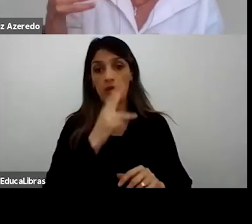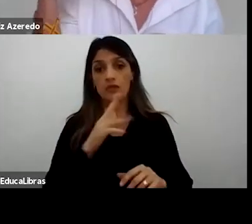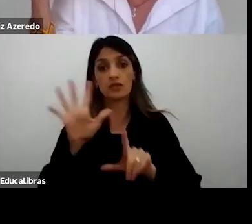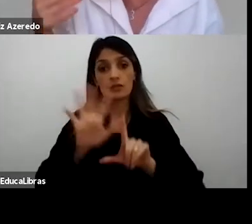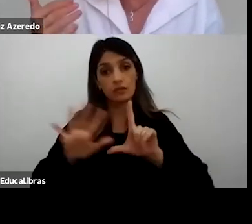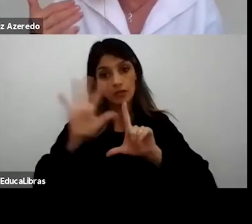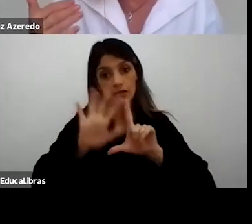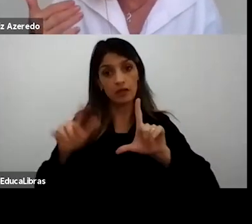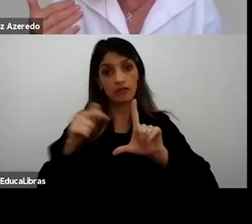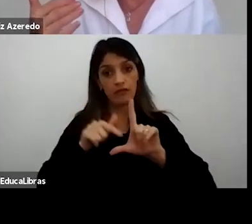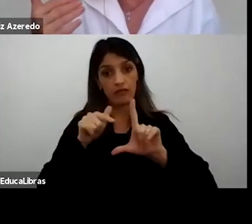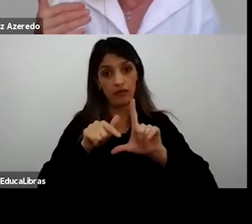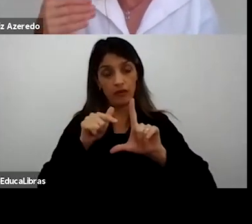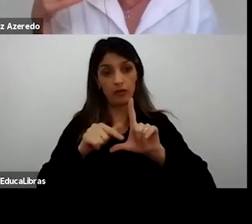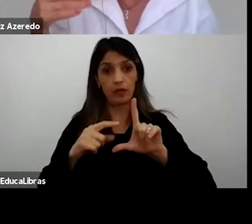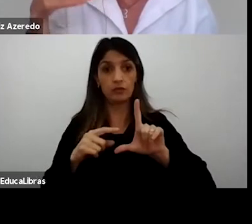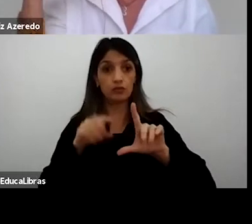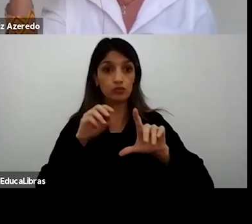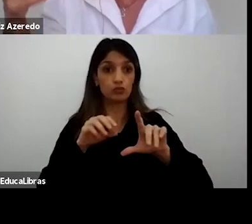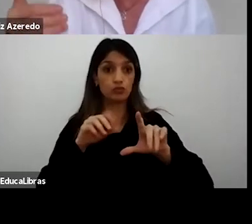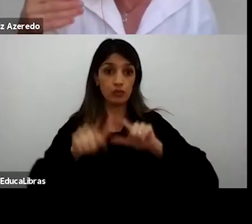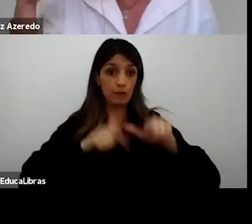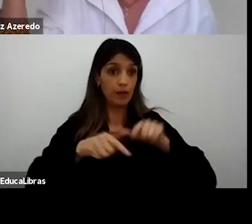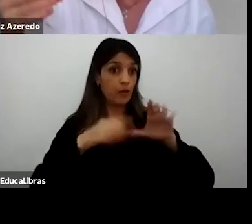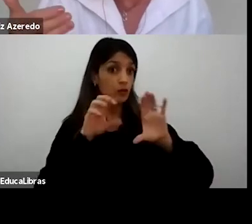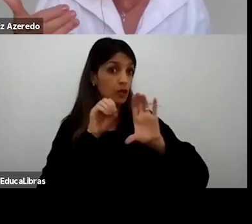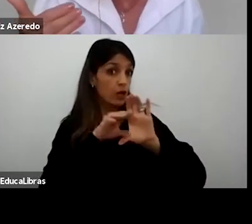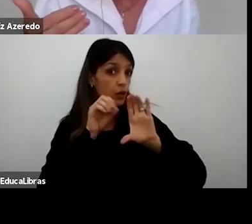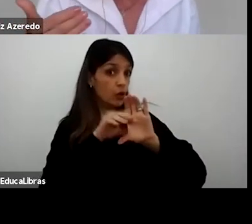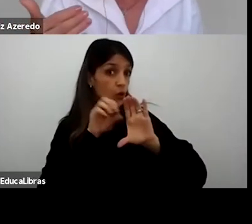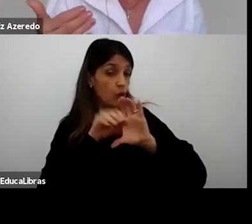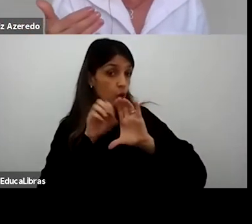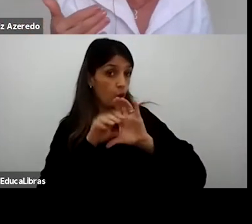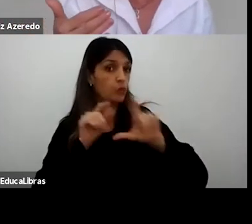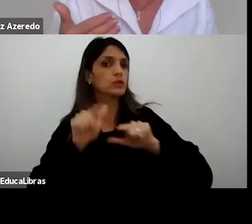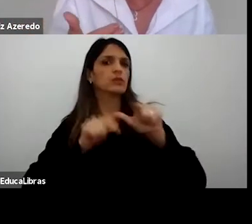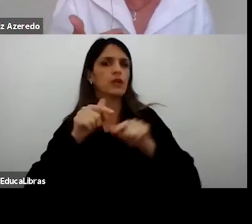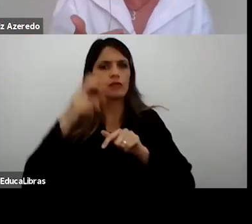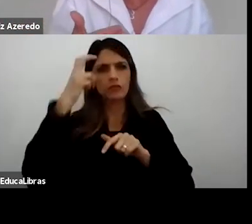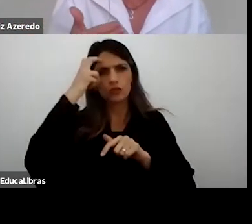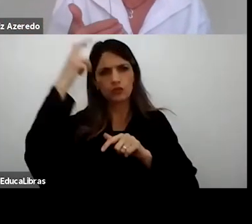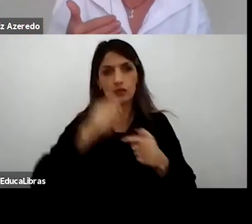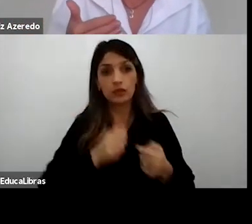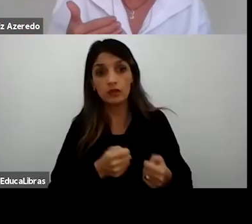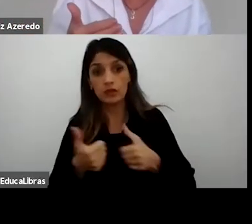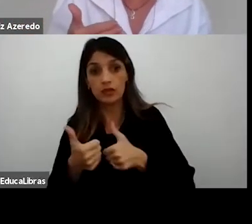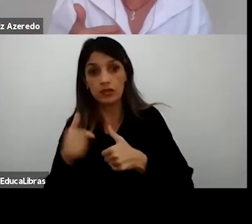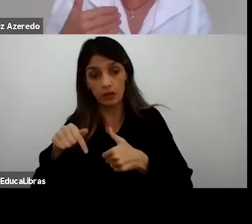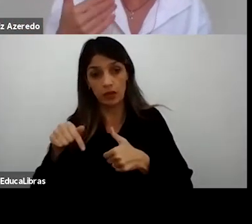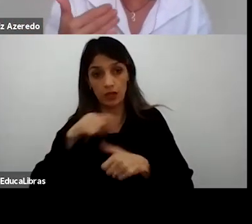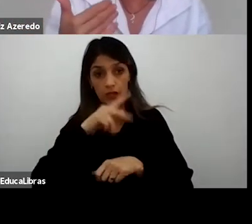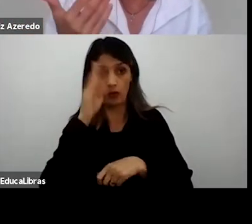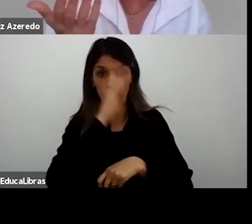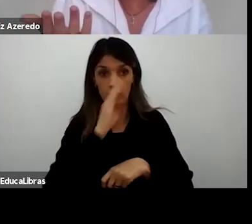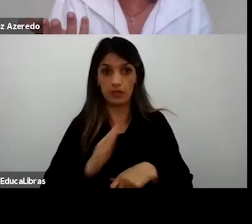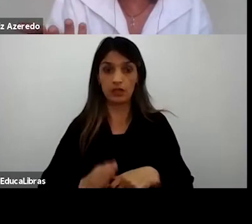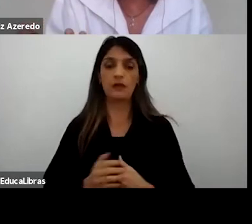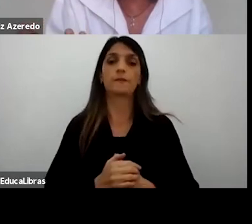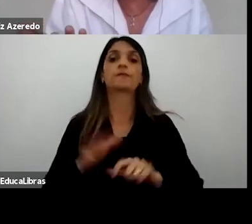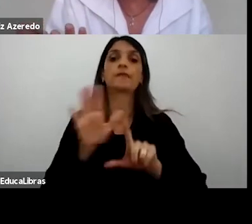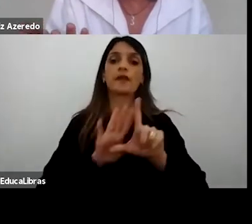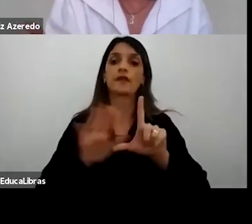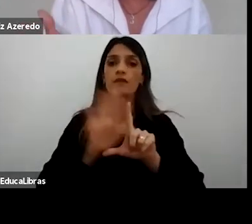do ponto de vista do nosso trabalho, da Globo, né, de contribuir para uma cultura de doação no país, é uma plataforma que pode